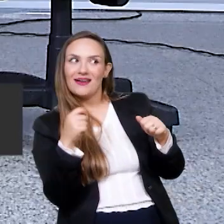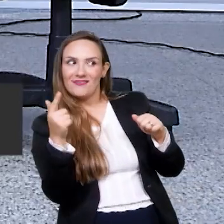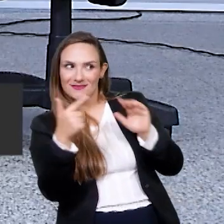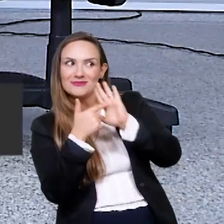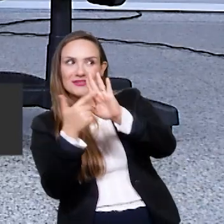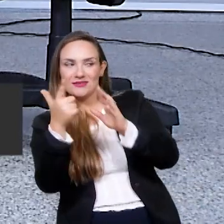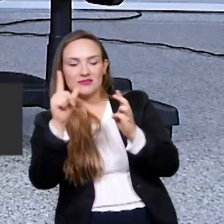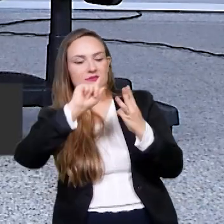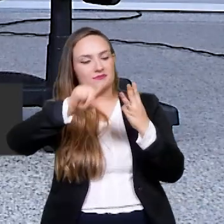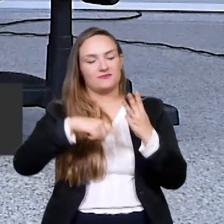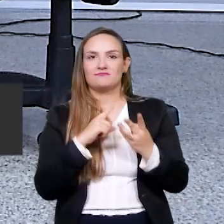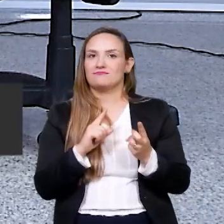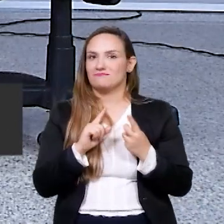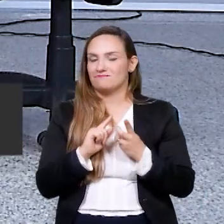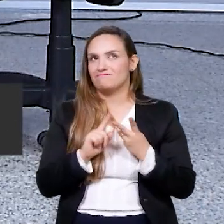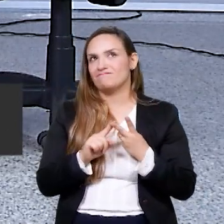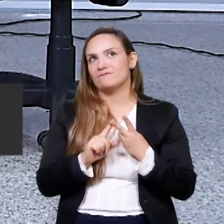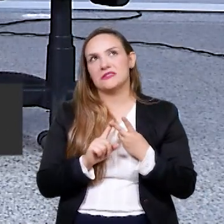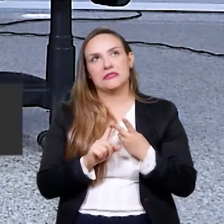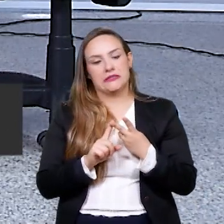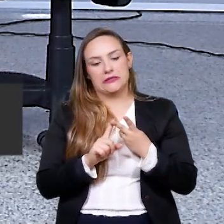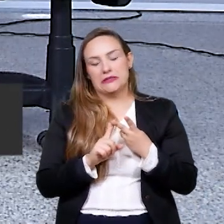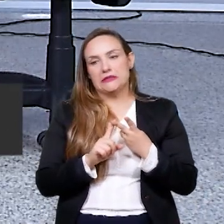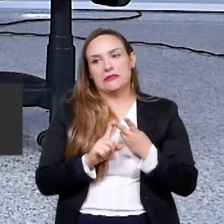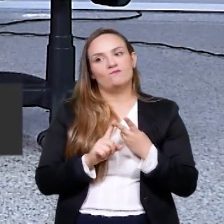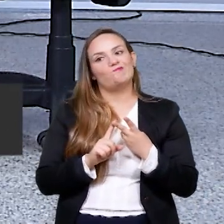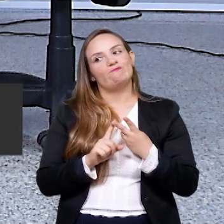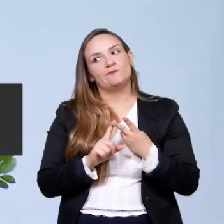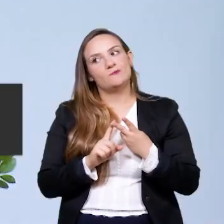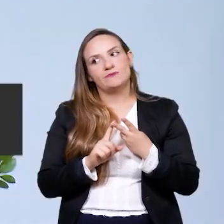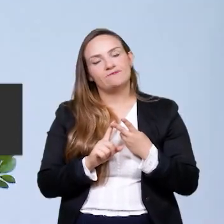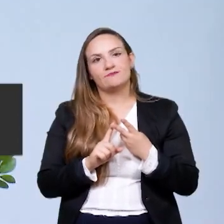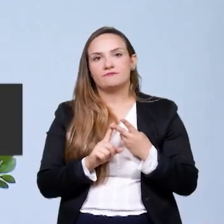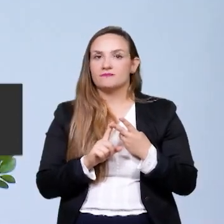né? Daria um outro programa. Então, assim,